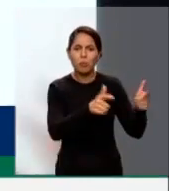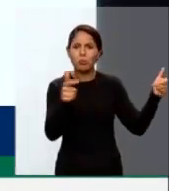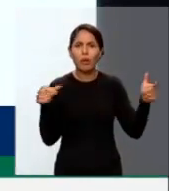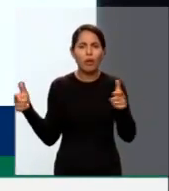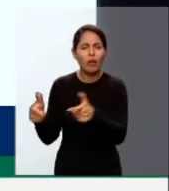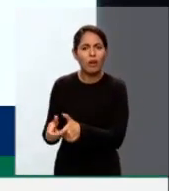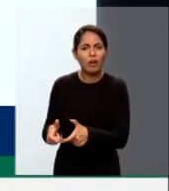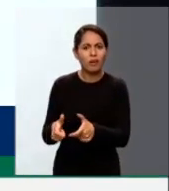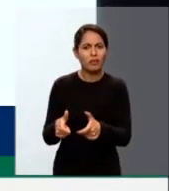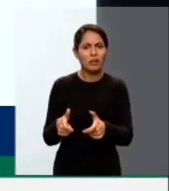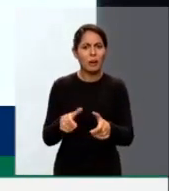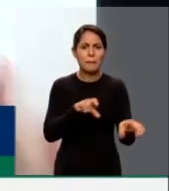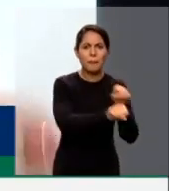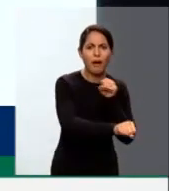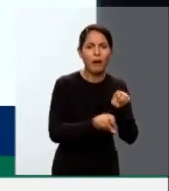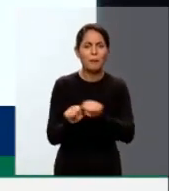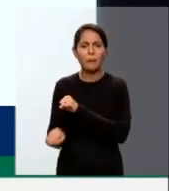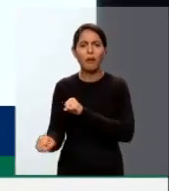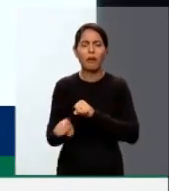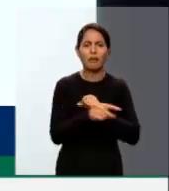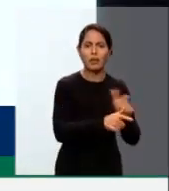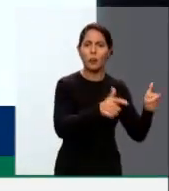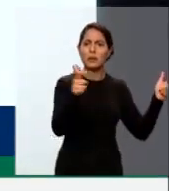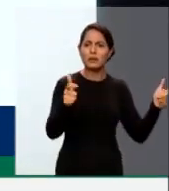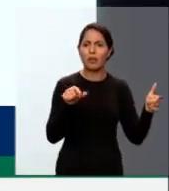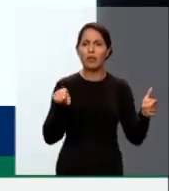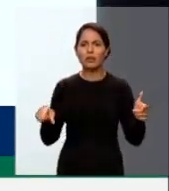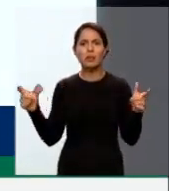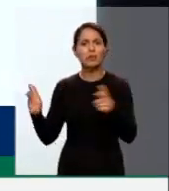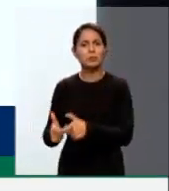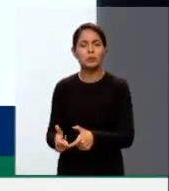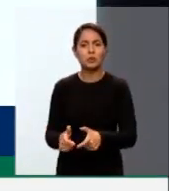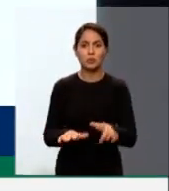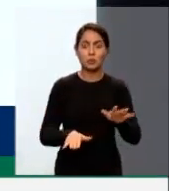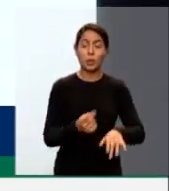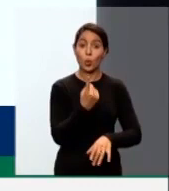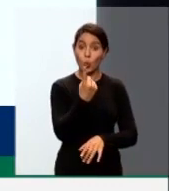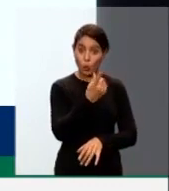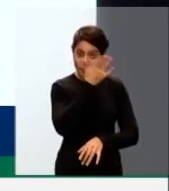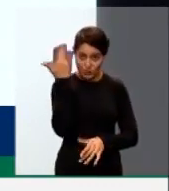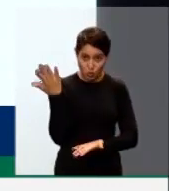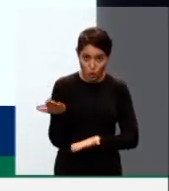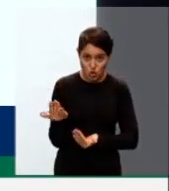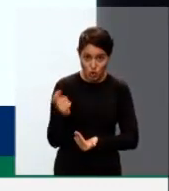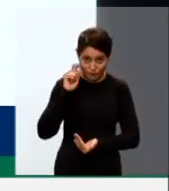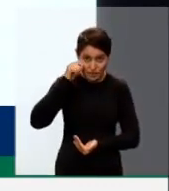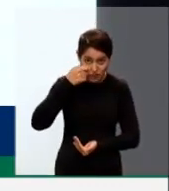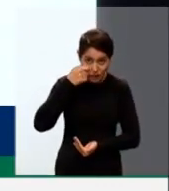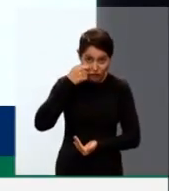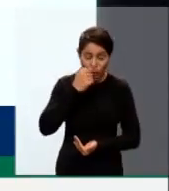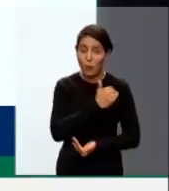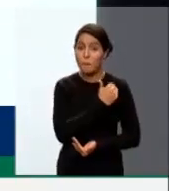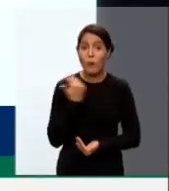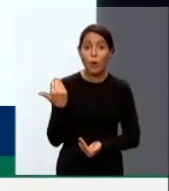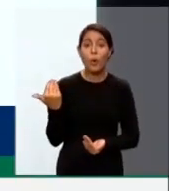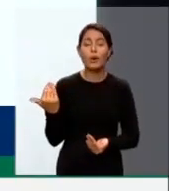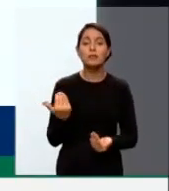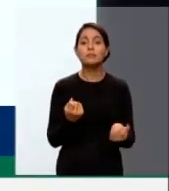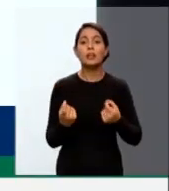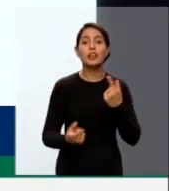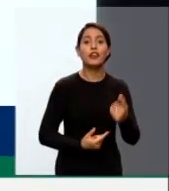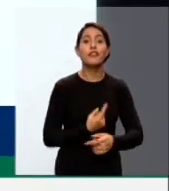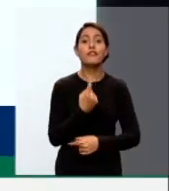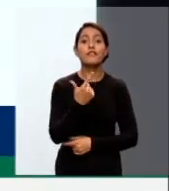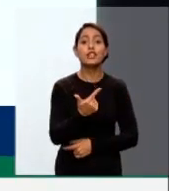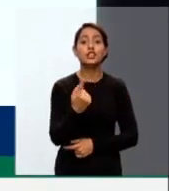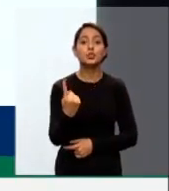inclusive, promovida pelo Estado. Um jovem negro é assassinado a cada 21 minutos. Eu termino dizendo que parece que esse assunto está descolado do